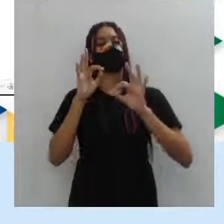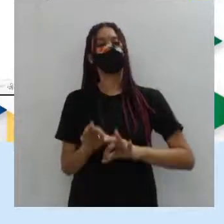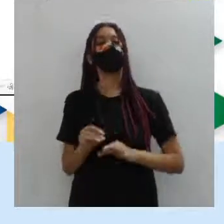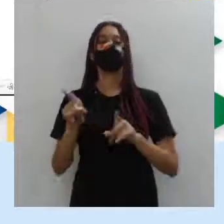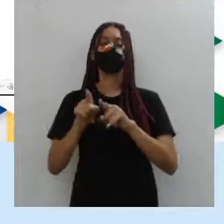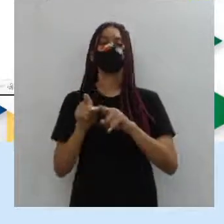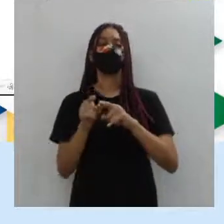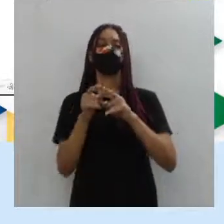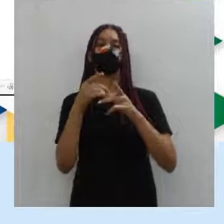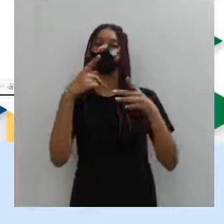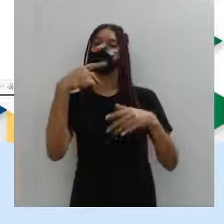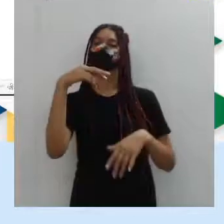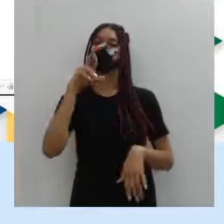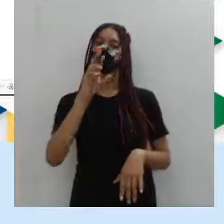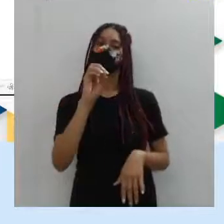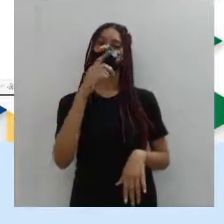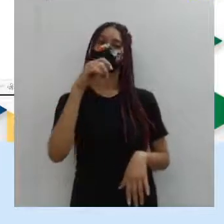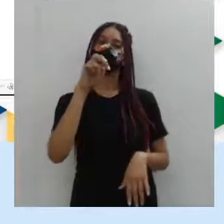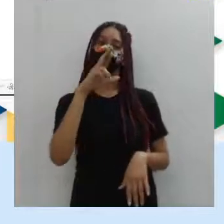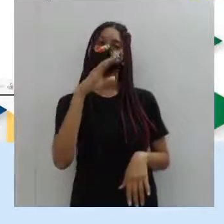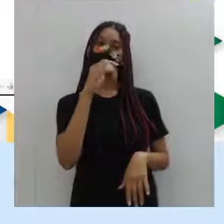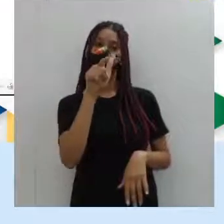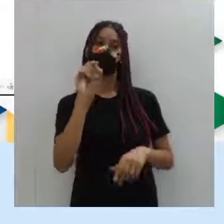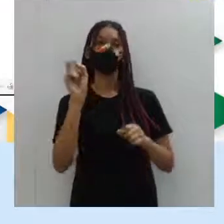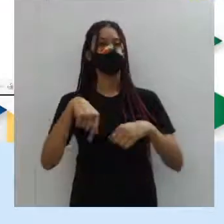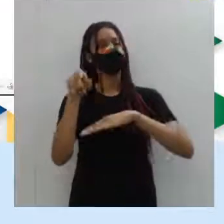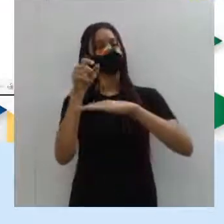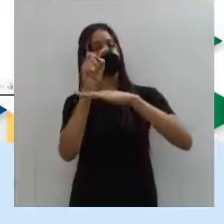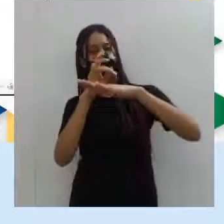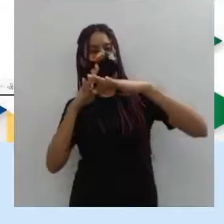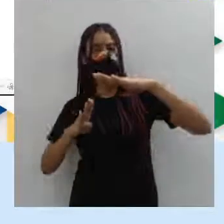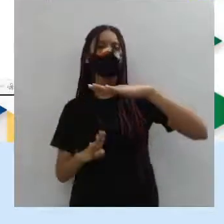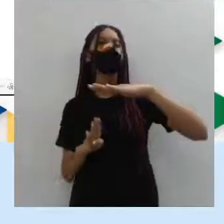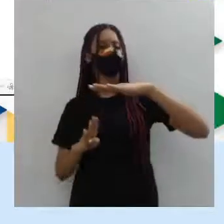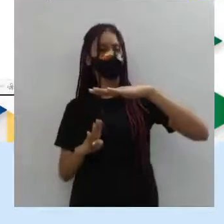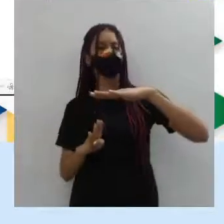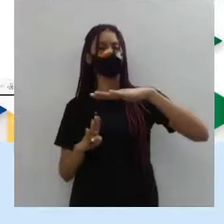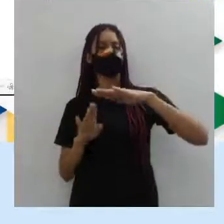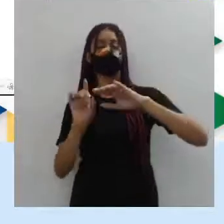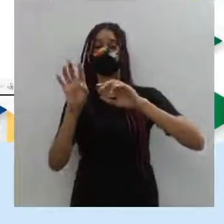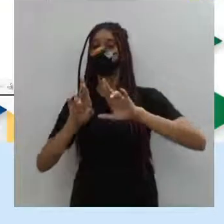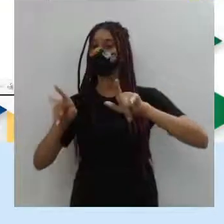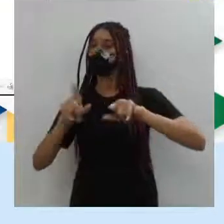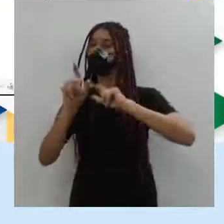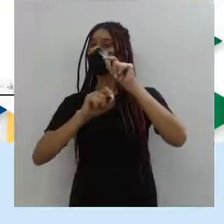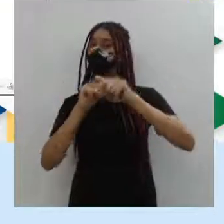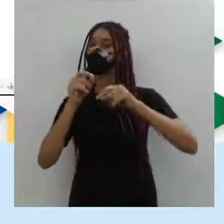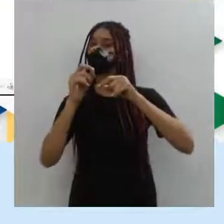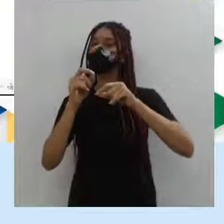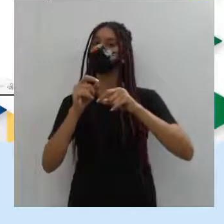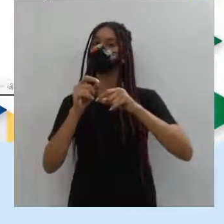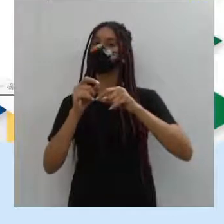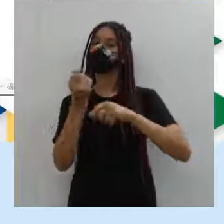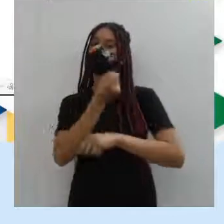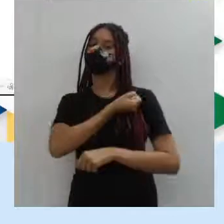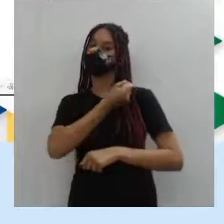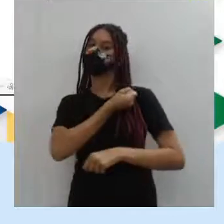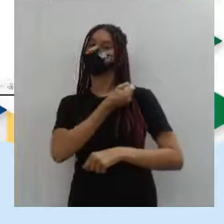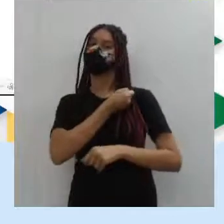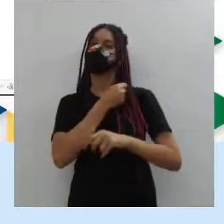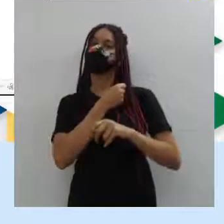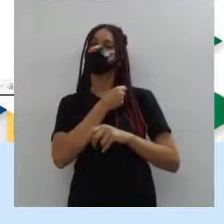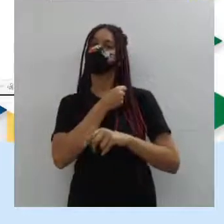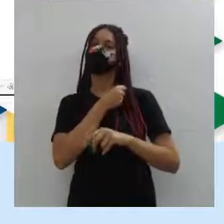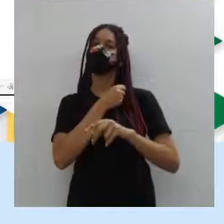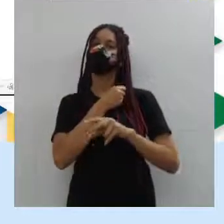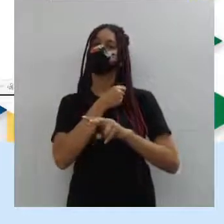ser dividida entre um número racional A sobre B, com exceção de quem? Justamente do número